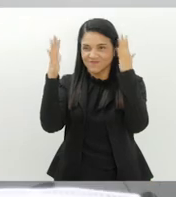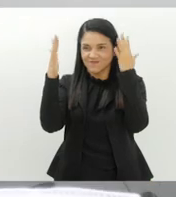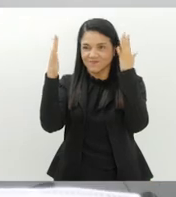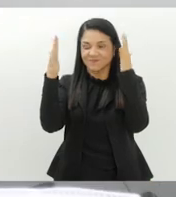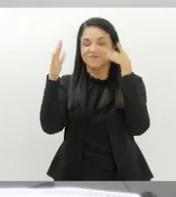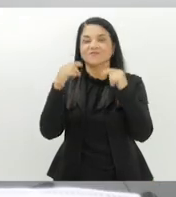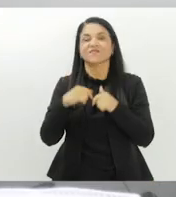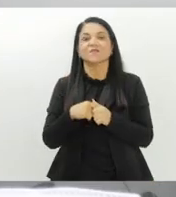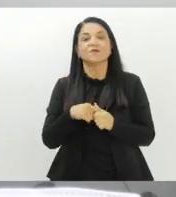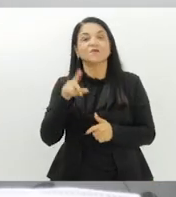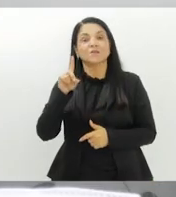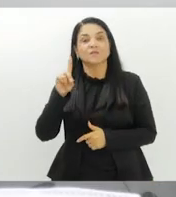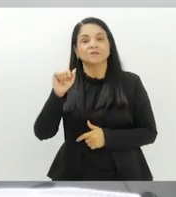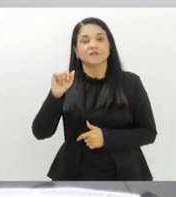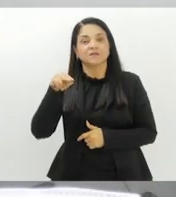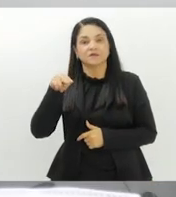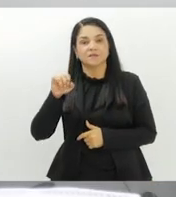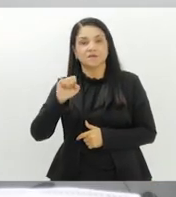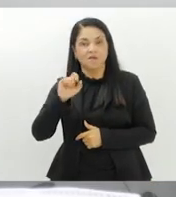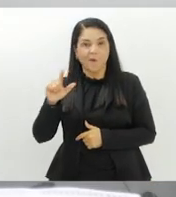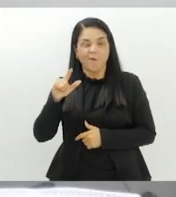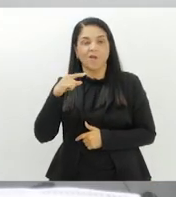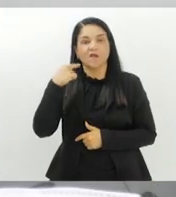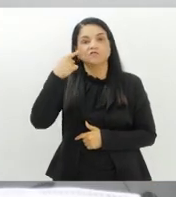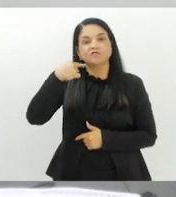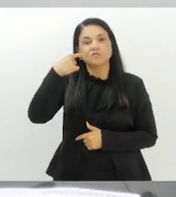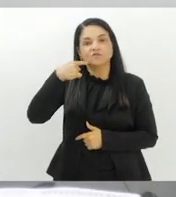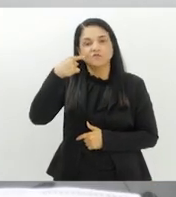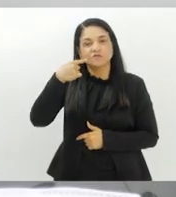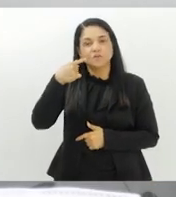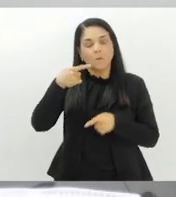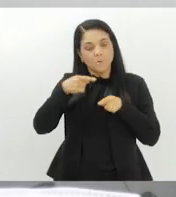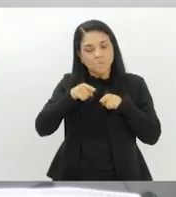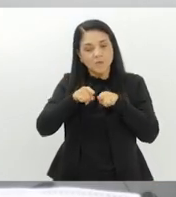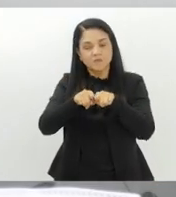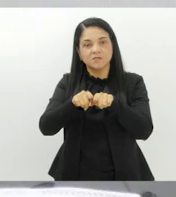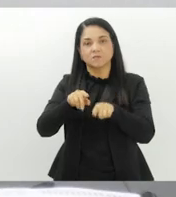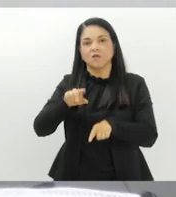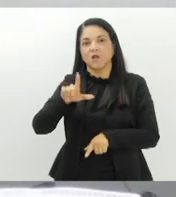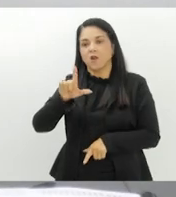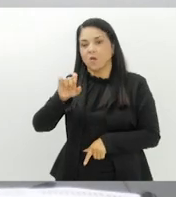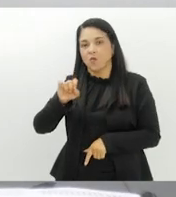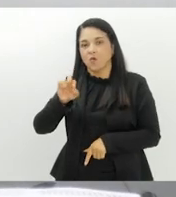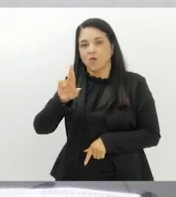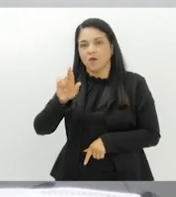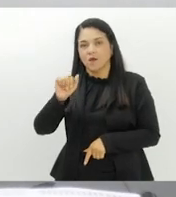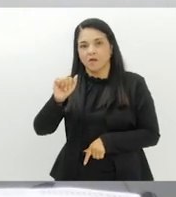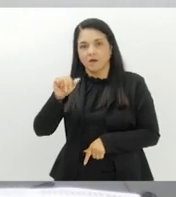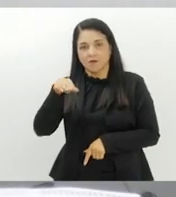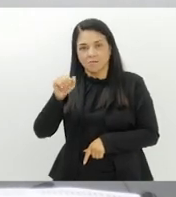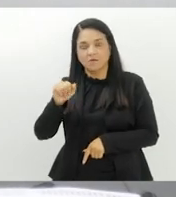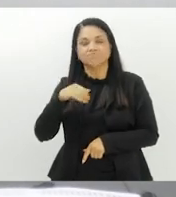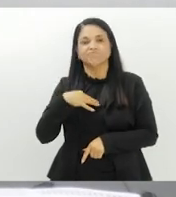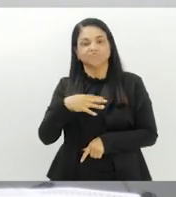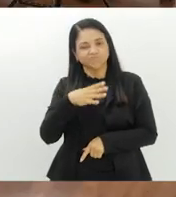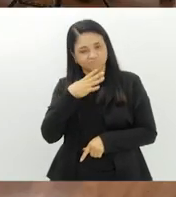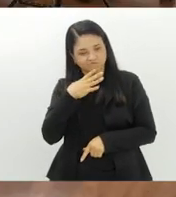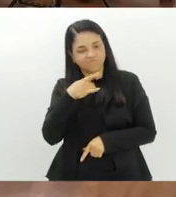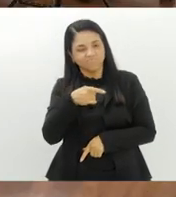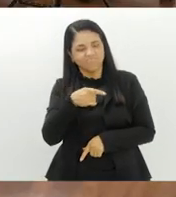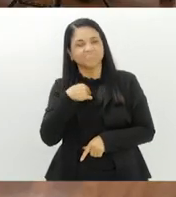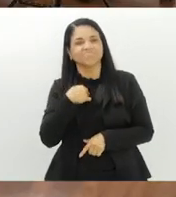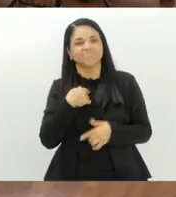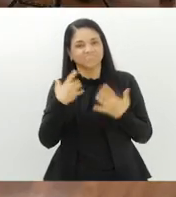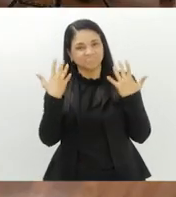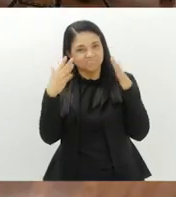E o Daniel, que é o nosso advogado, que está aqui também, parceiro da Lohama, também merece o nosso reconhecimento. Então,